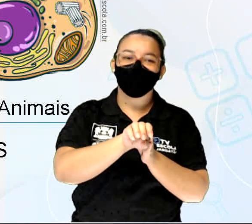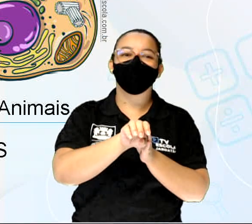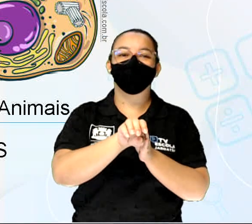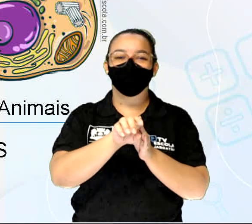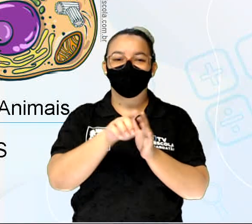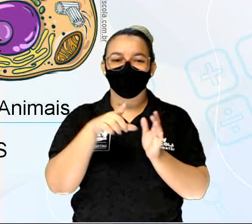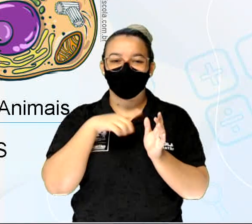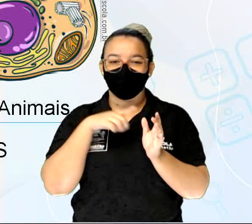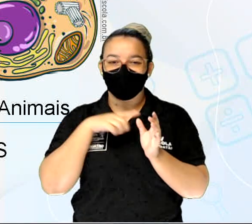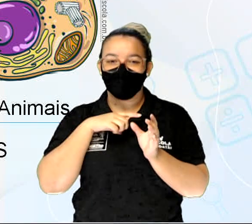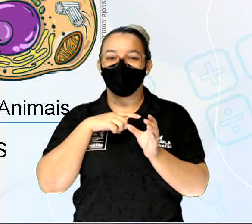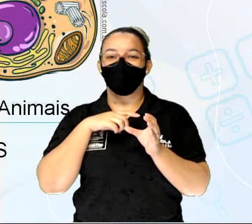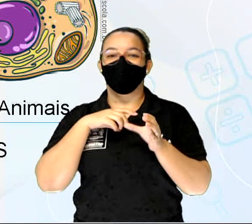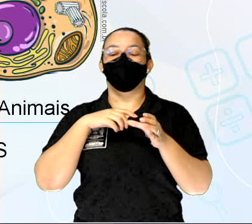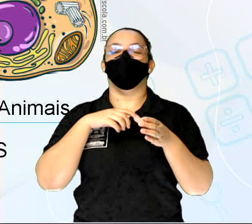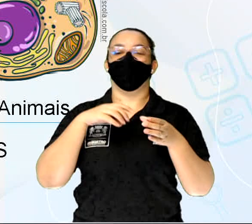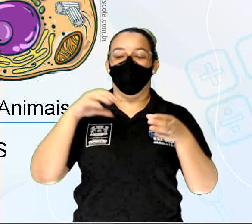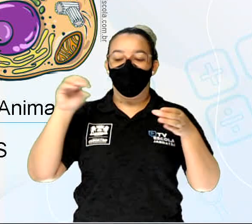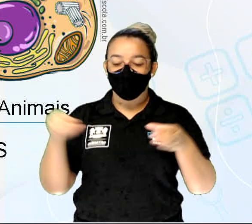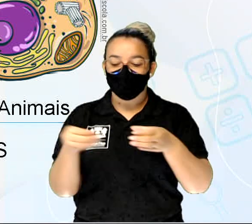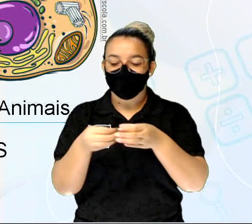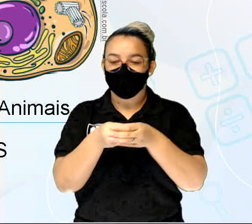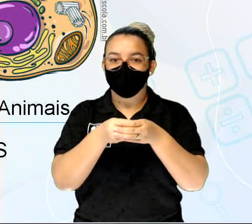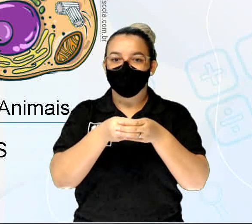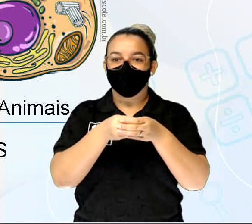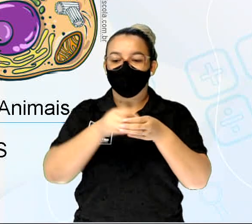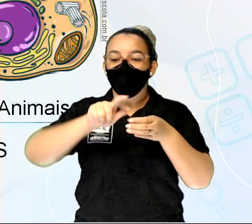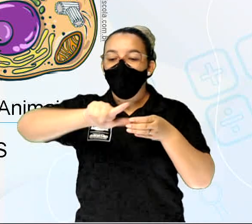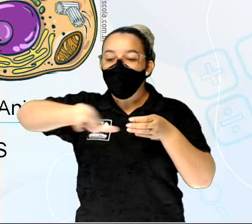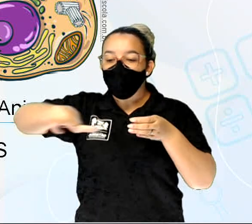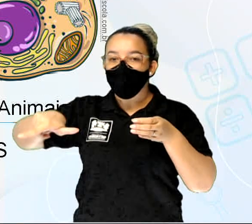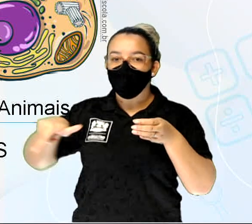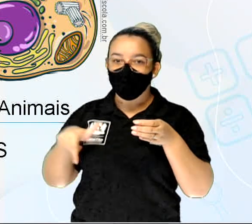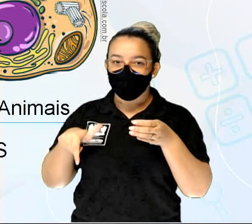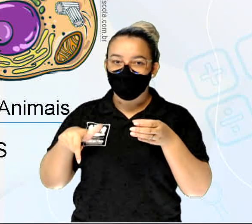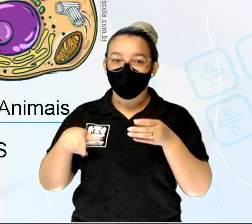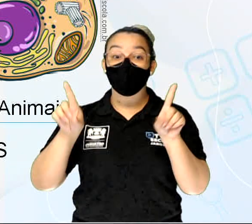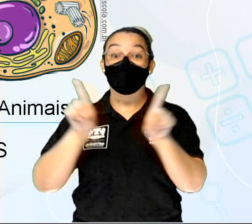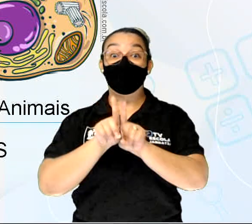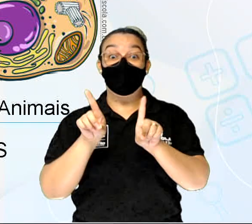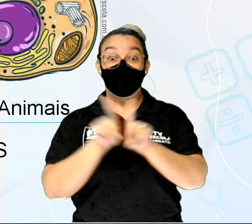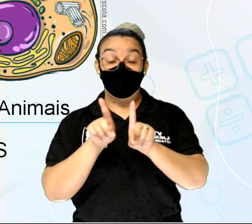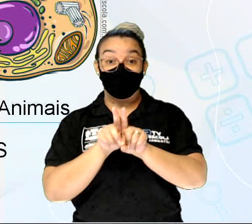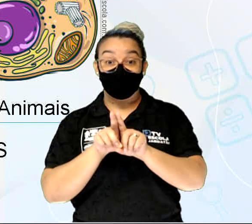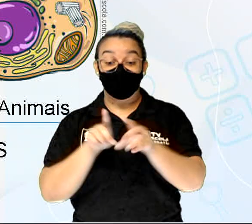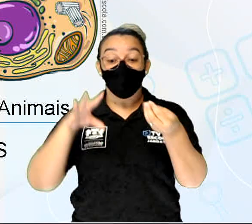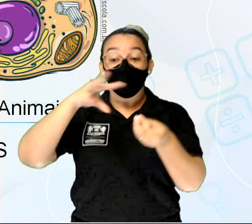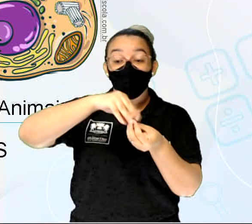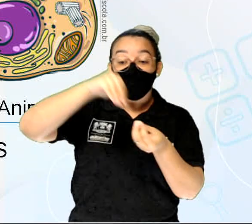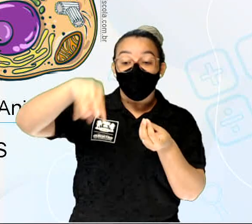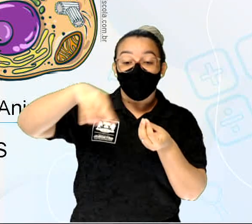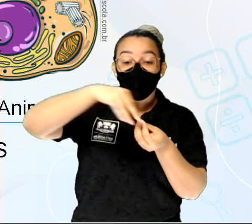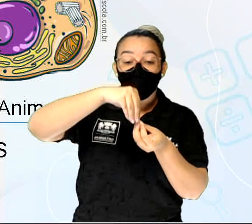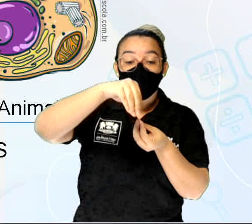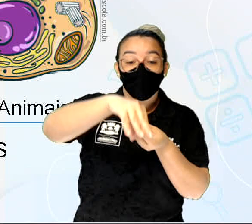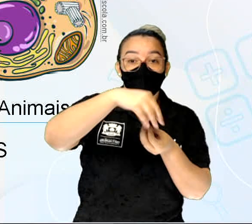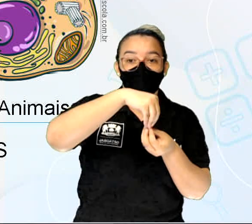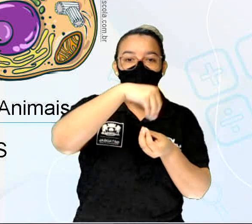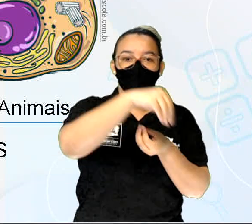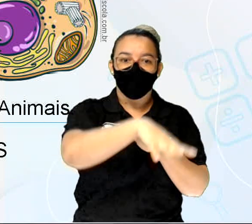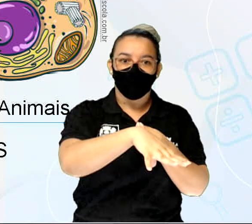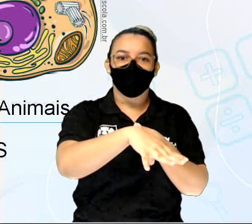elas são procariontes, certo? Os fungos, plantas e animais têm